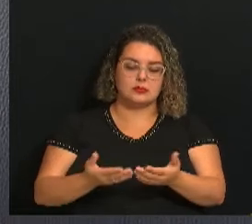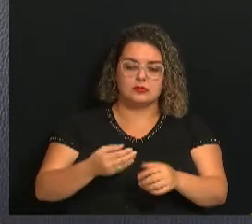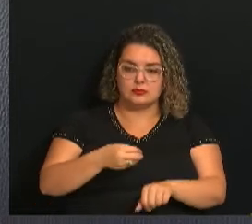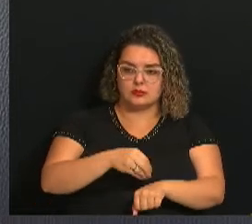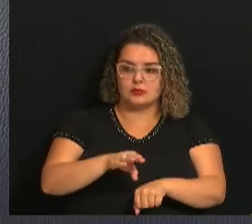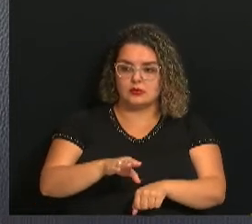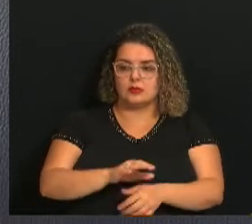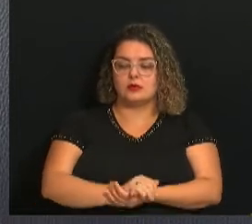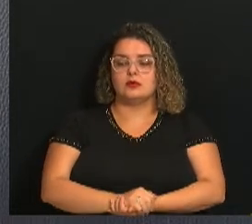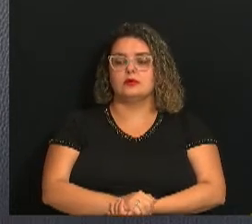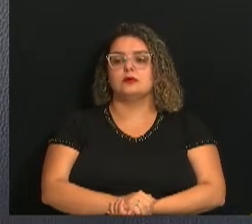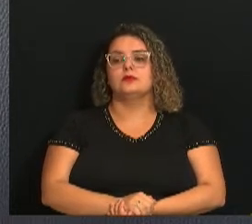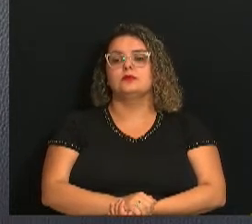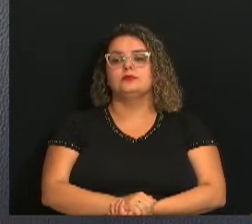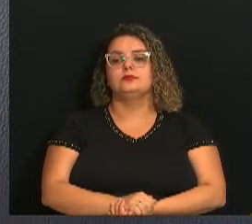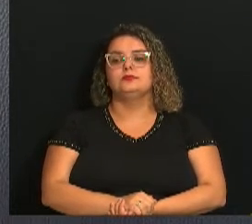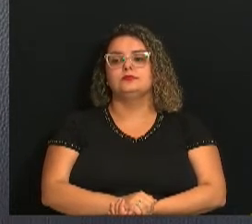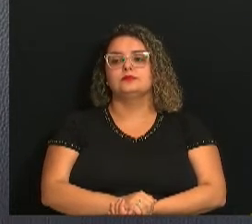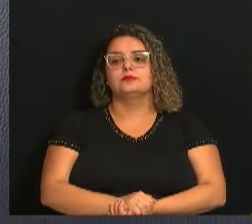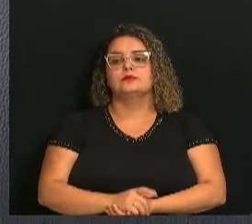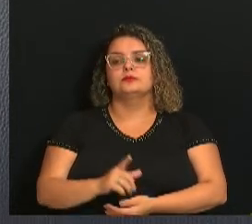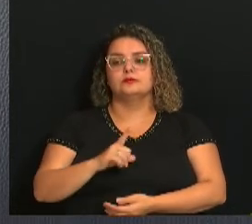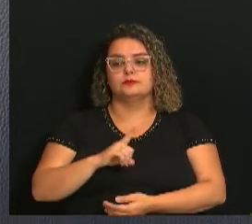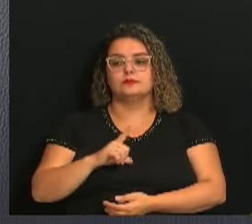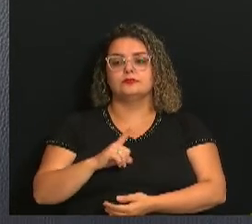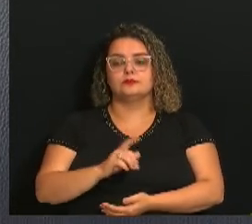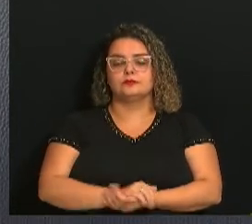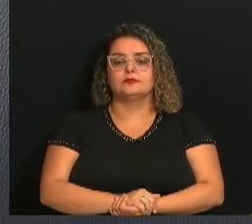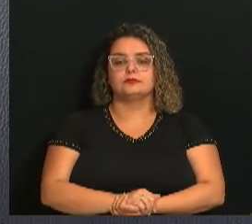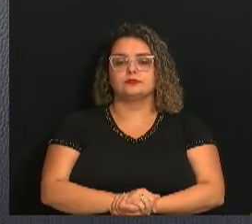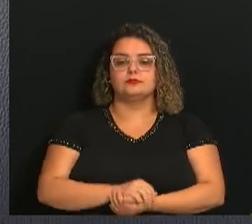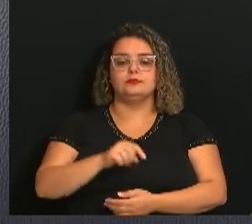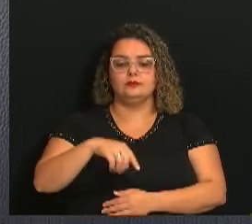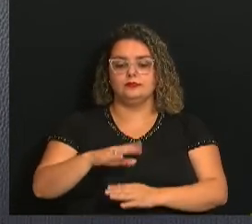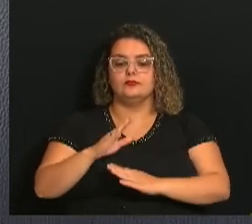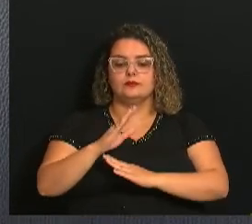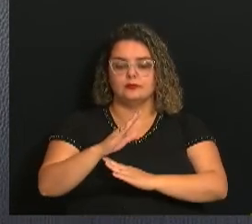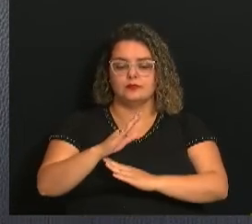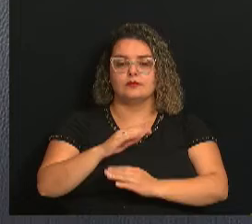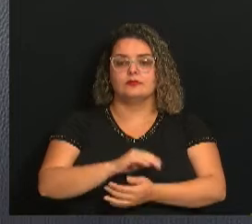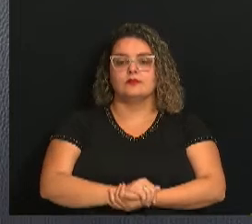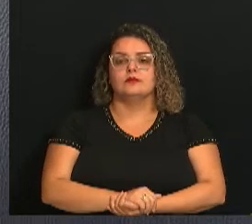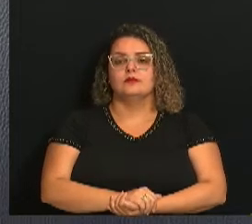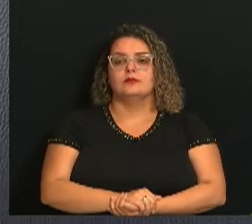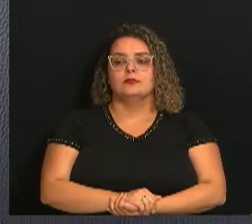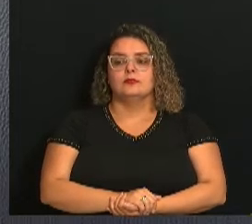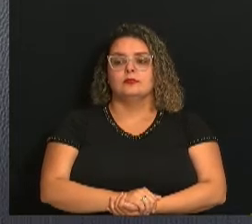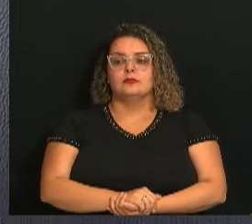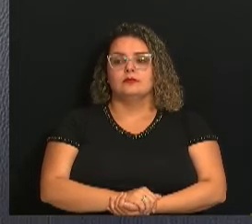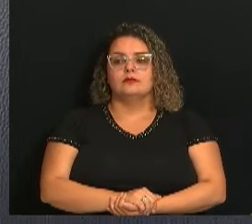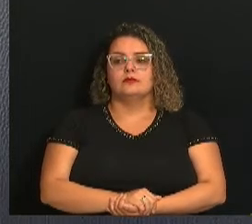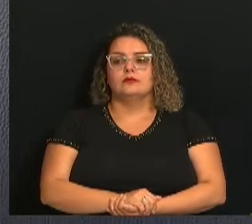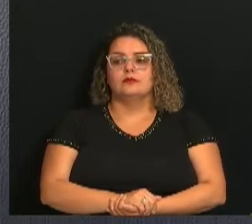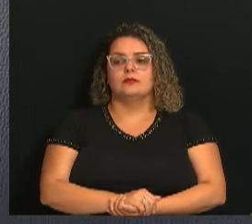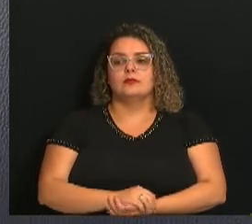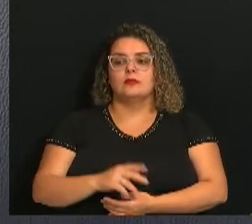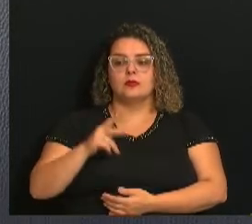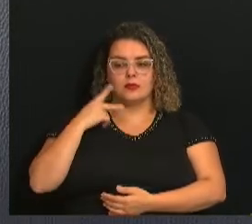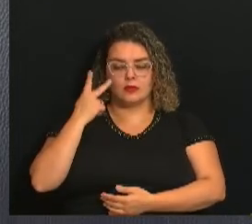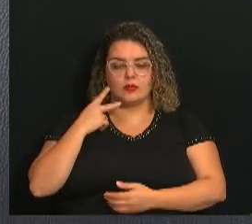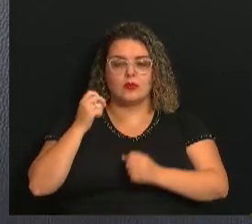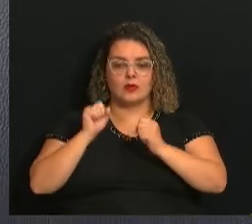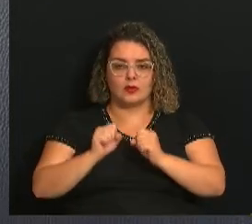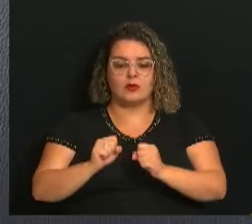Então, nós temos aqui o nosso instrumento na Câmara Municipal, né? O vereador, ele pode